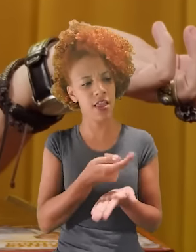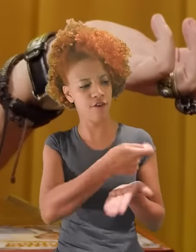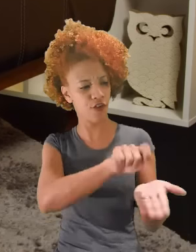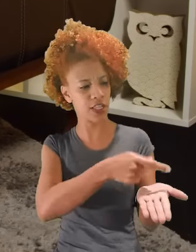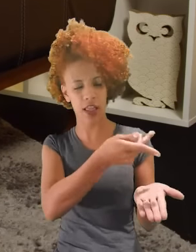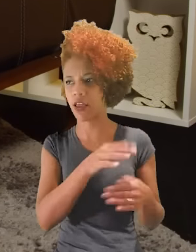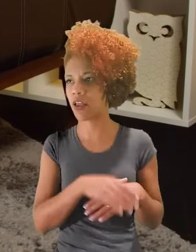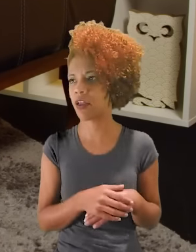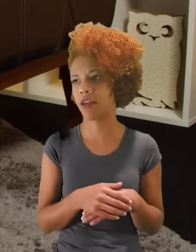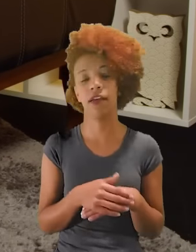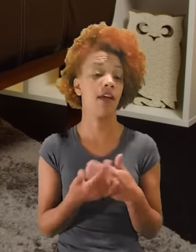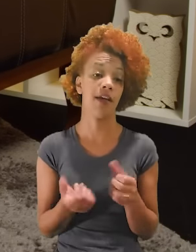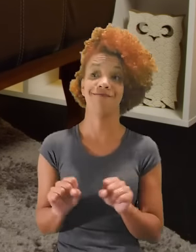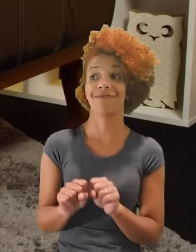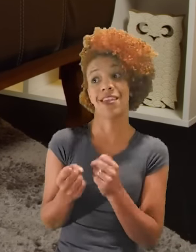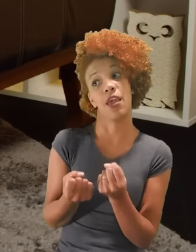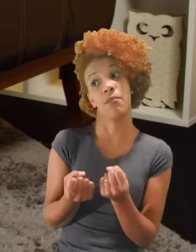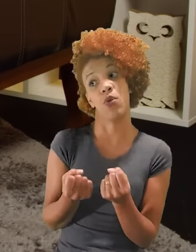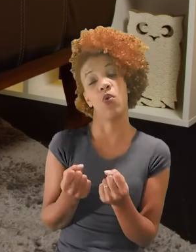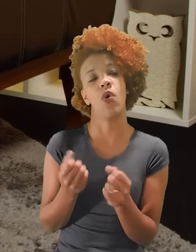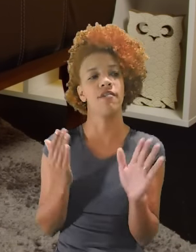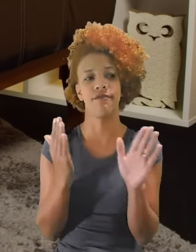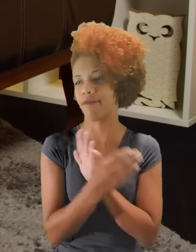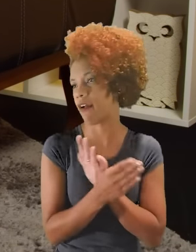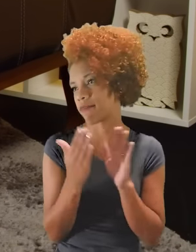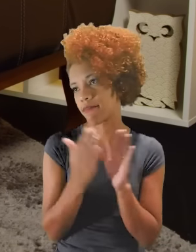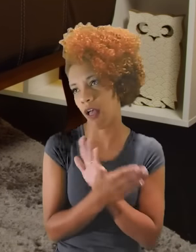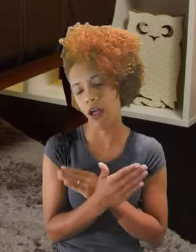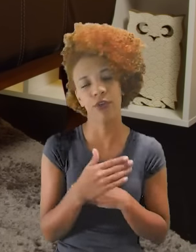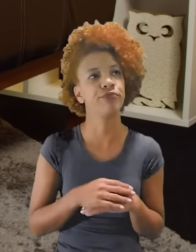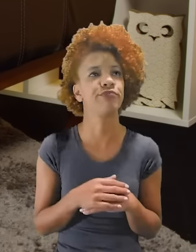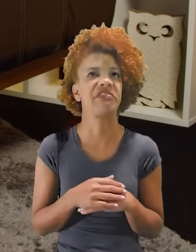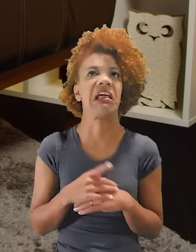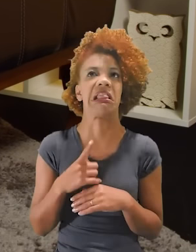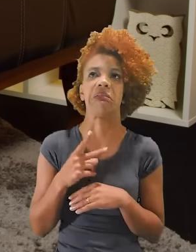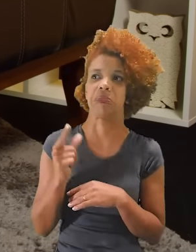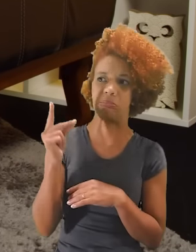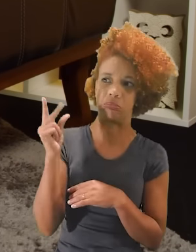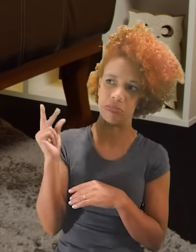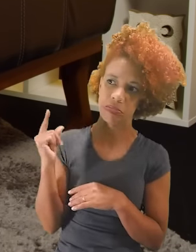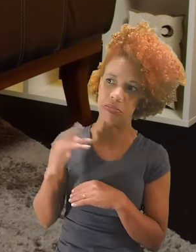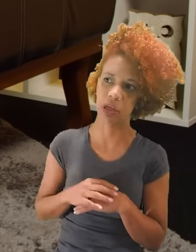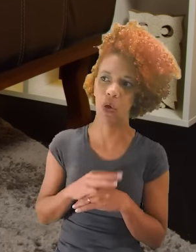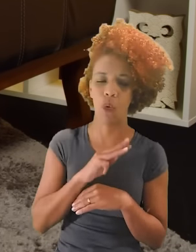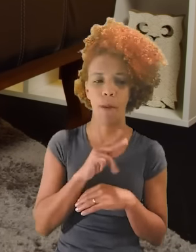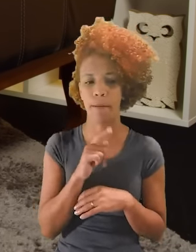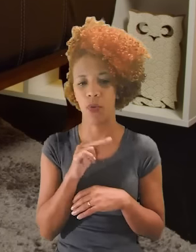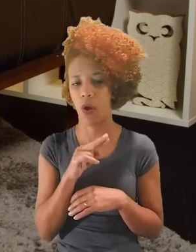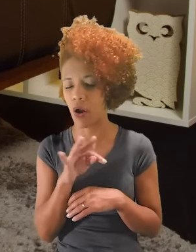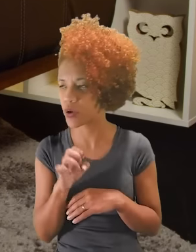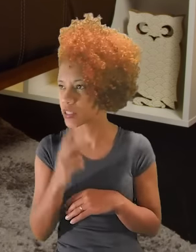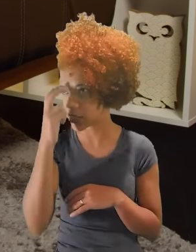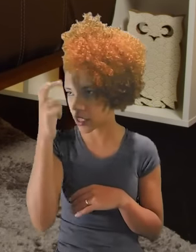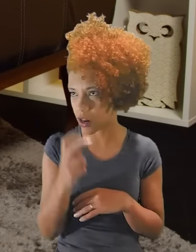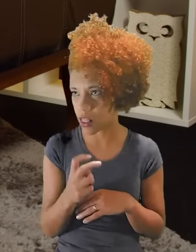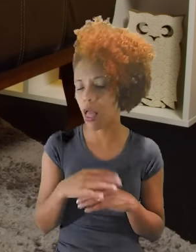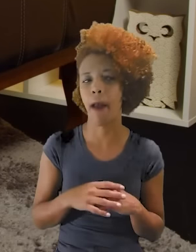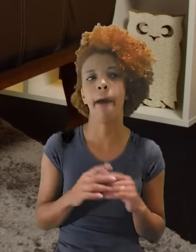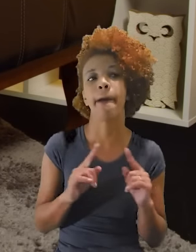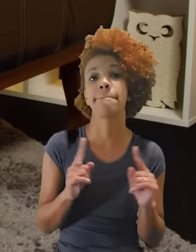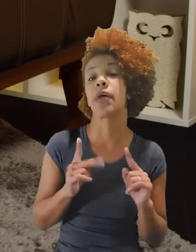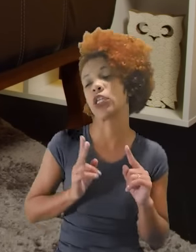fazendo isso. O do parque é Disney, né? Aí quebrou a parada, aí os caras vazaram, ele ficou um bom tempo sem o Ubi Arix, que era um grande gênio. Mas